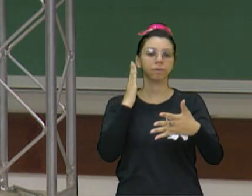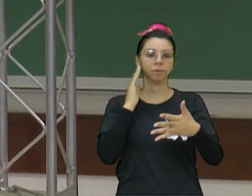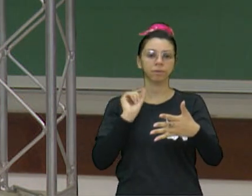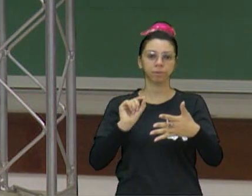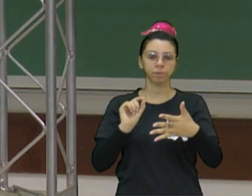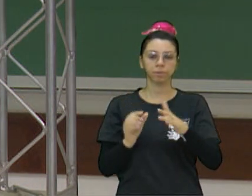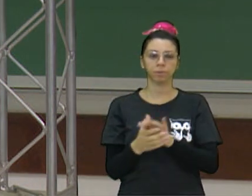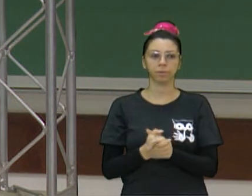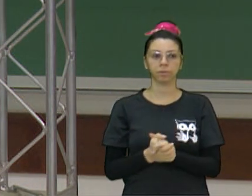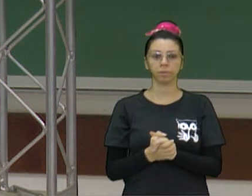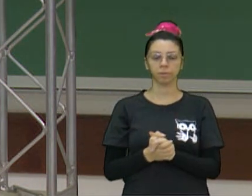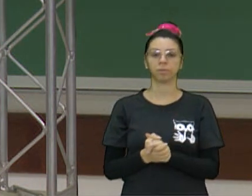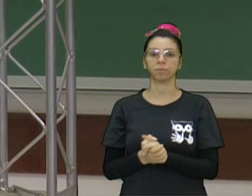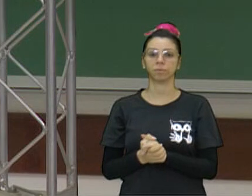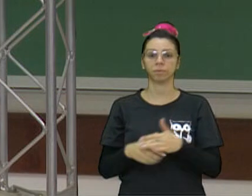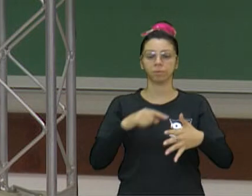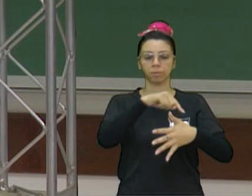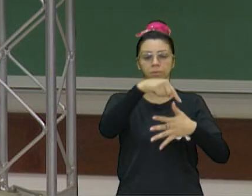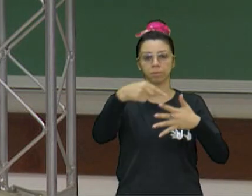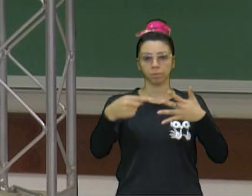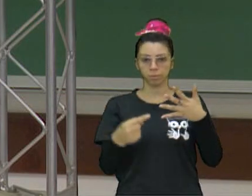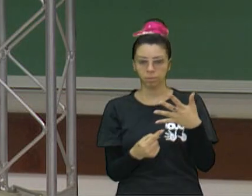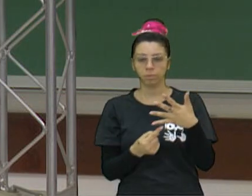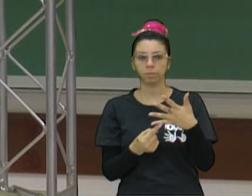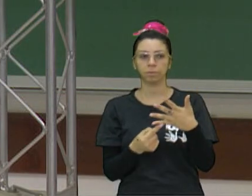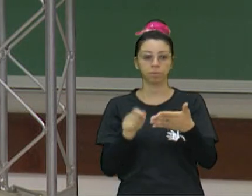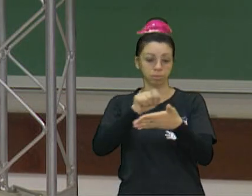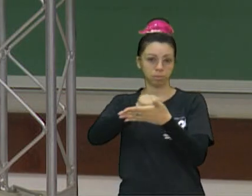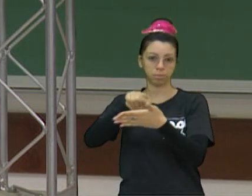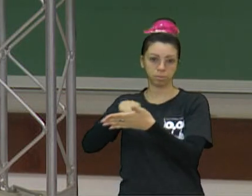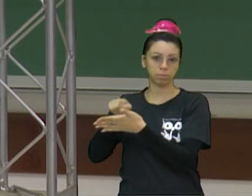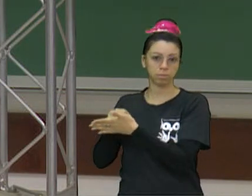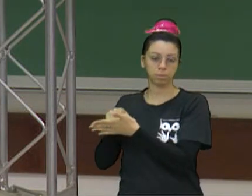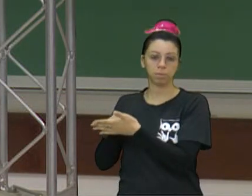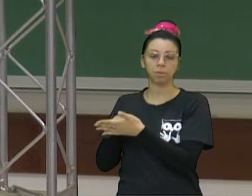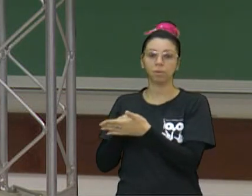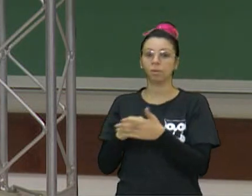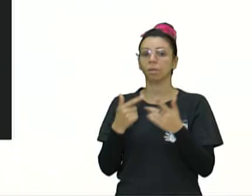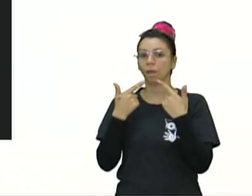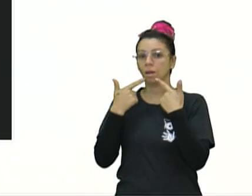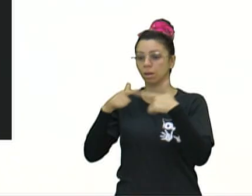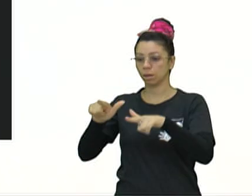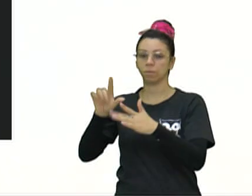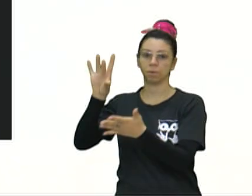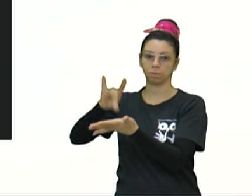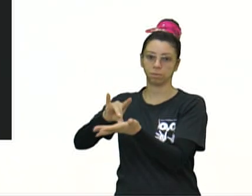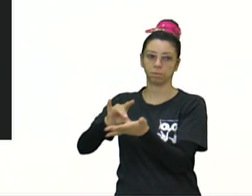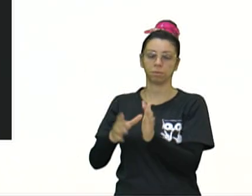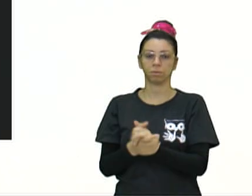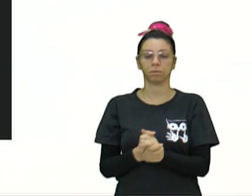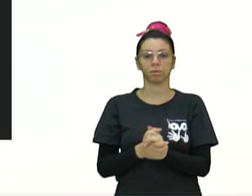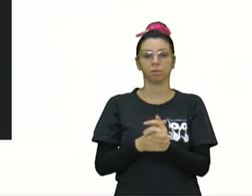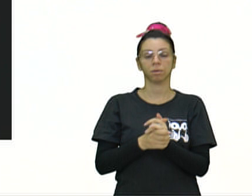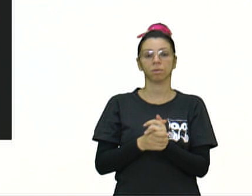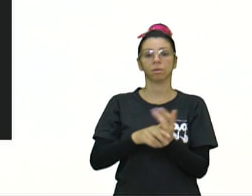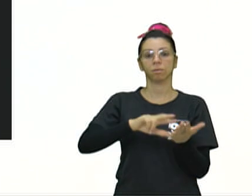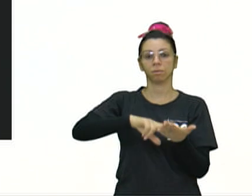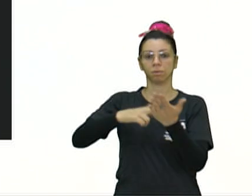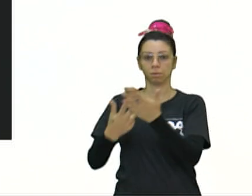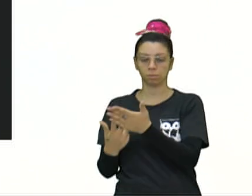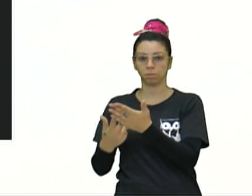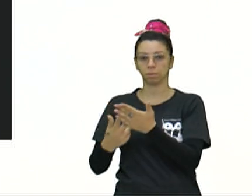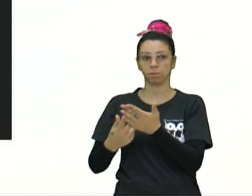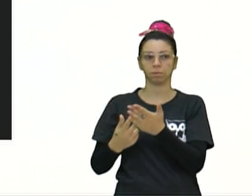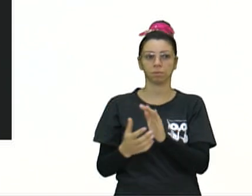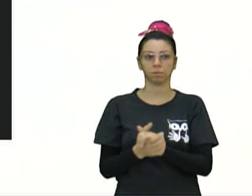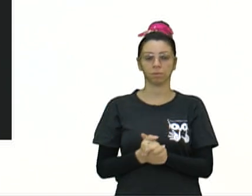regência. Então aqui temos a sua escrita na língua original, né, e aqui temos trazendo para o Brasil. Né? Então o primeiro